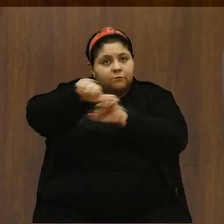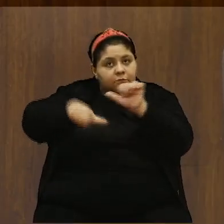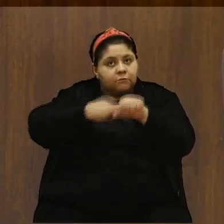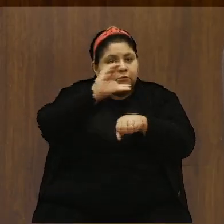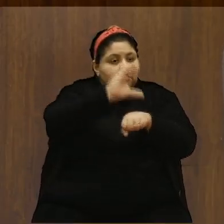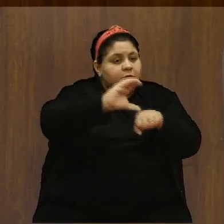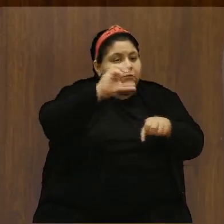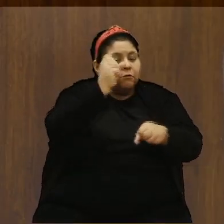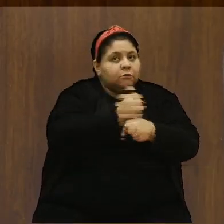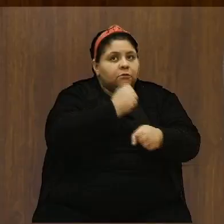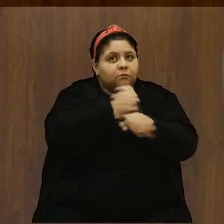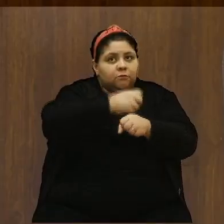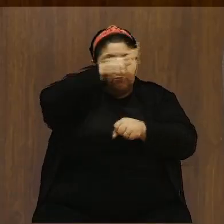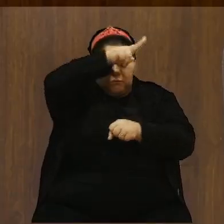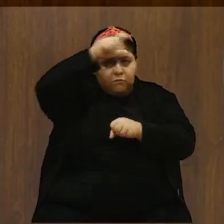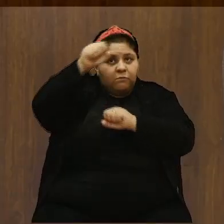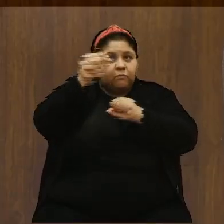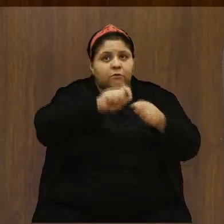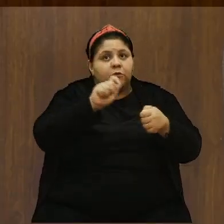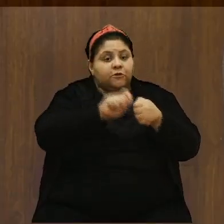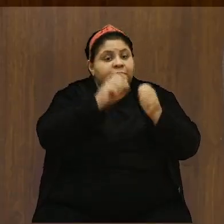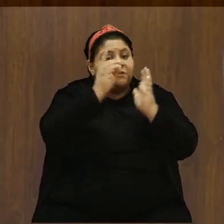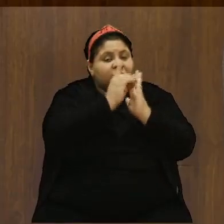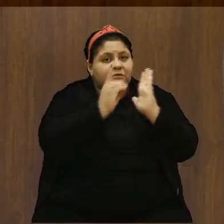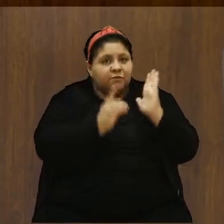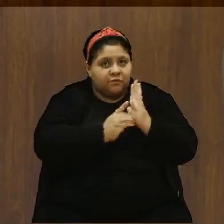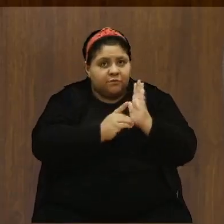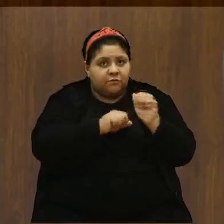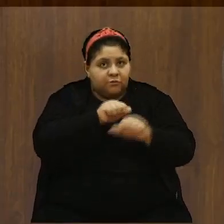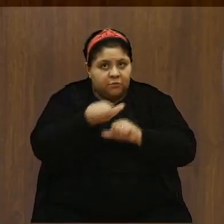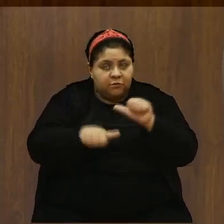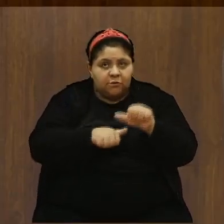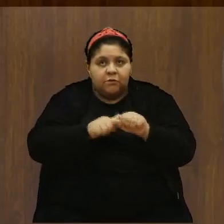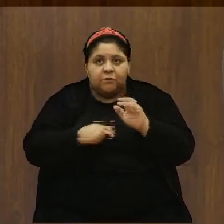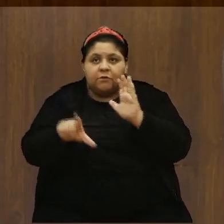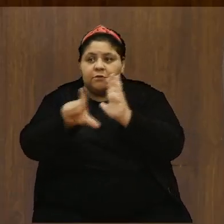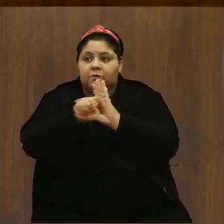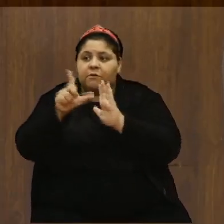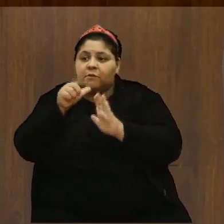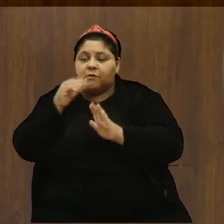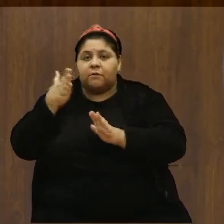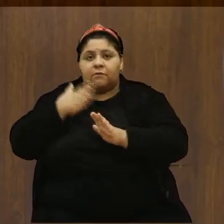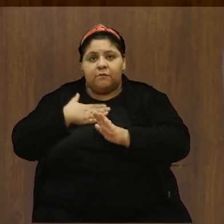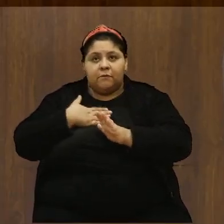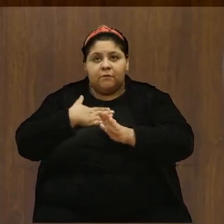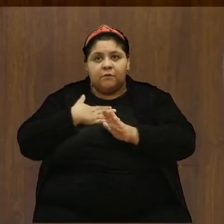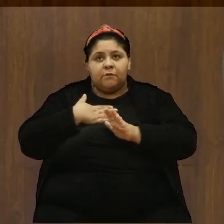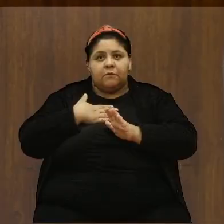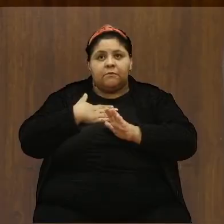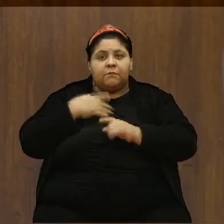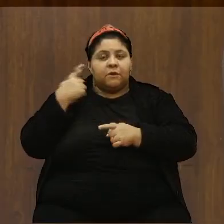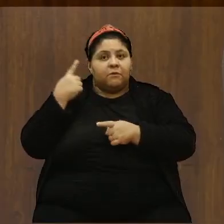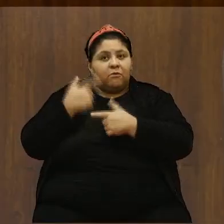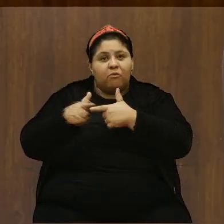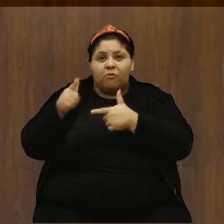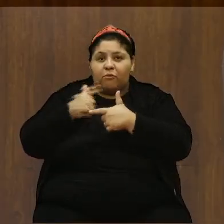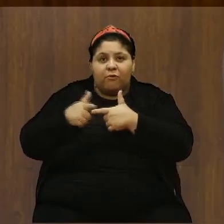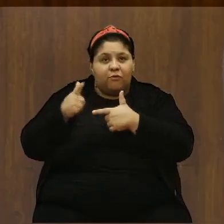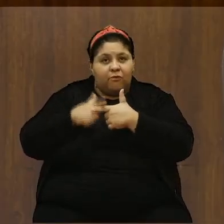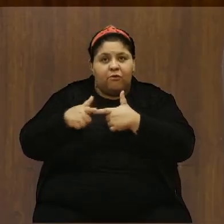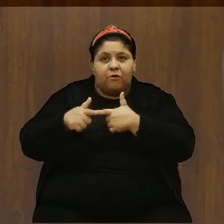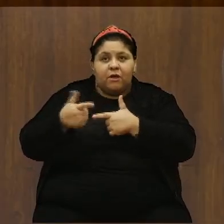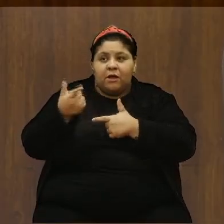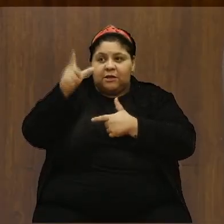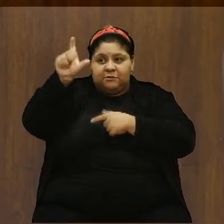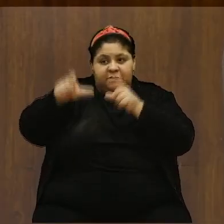Código de Obras e o prefeito pode fazê-lo por decreto. A alteração da lei de águas, para mim, é um jabuti que tem dentro para deixar os ricos mais